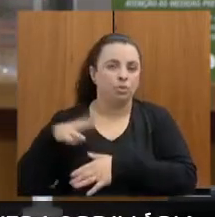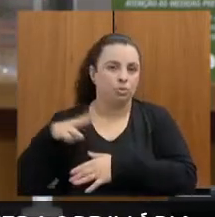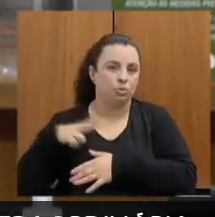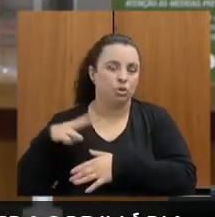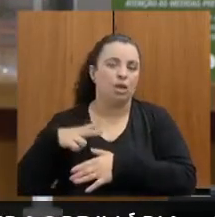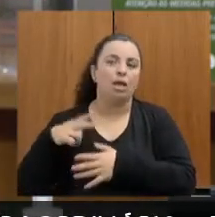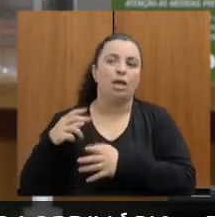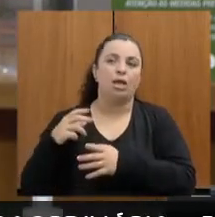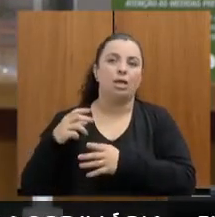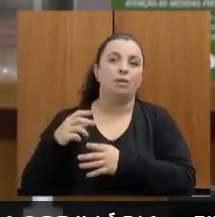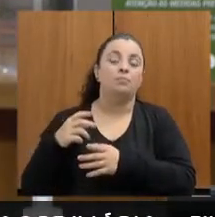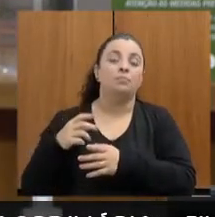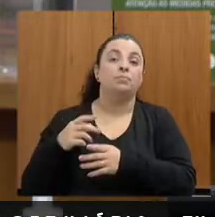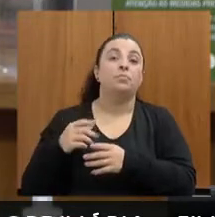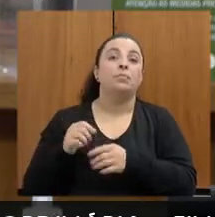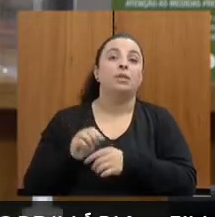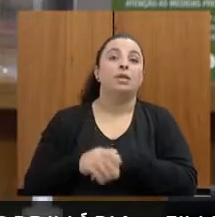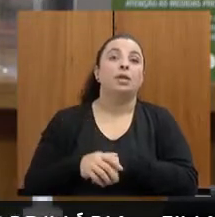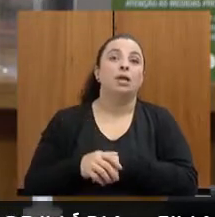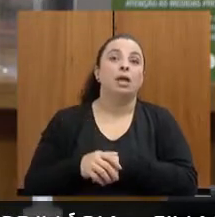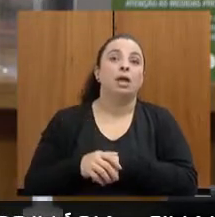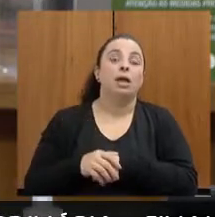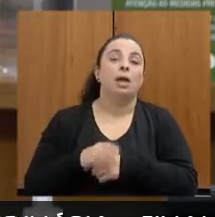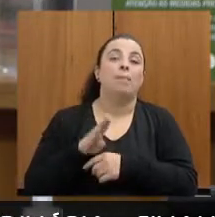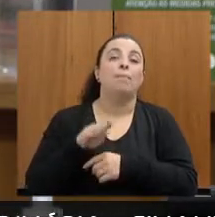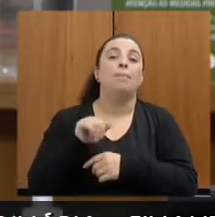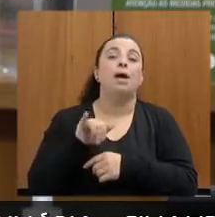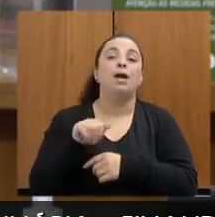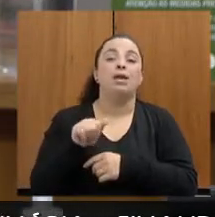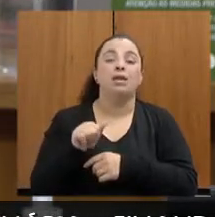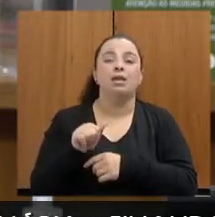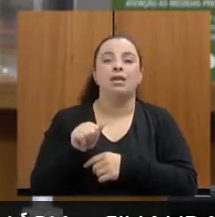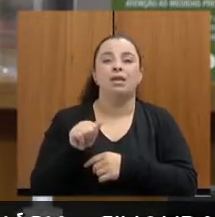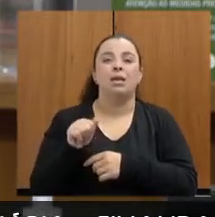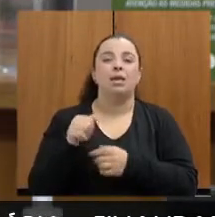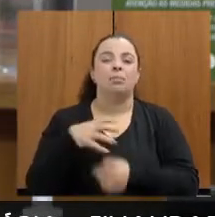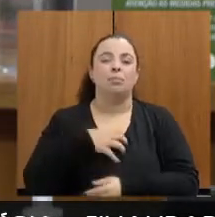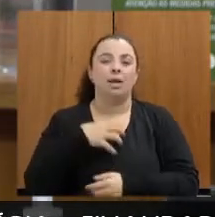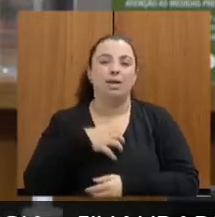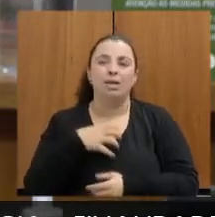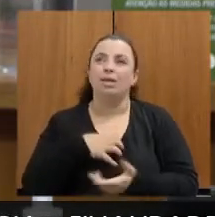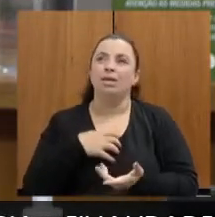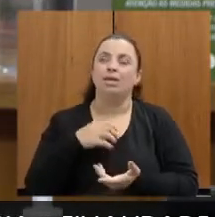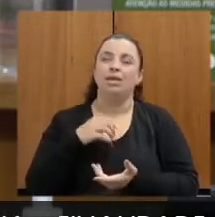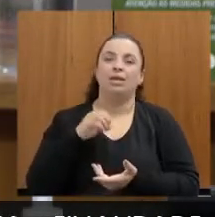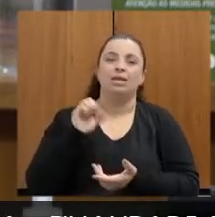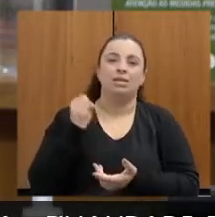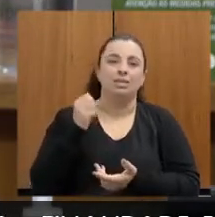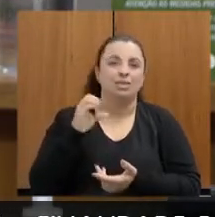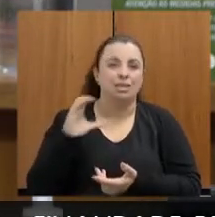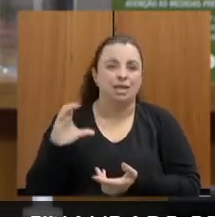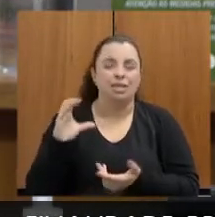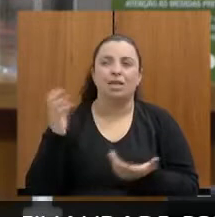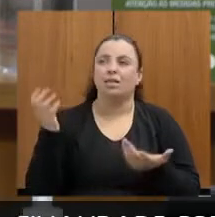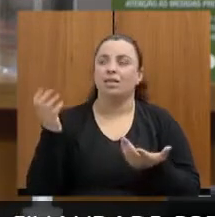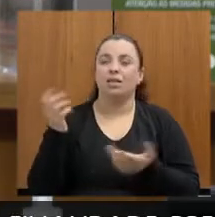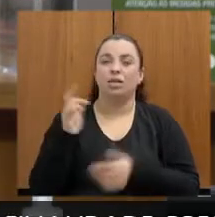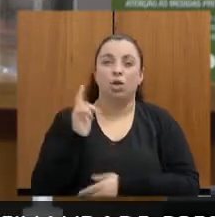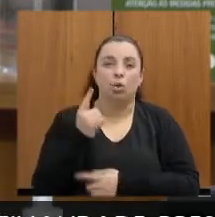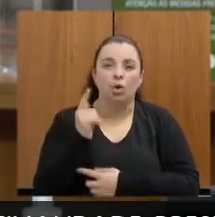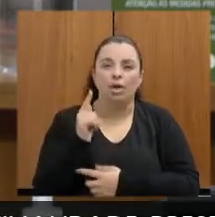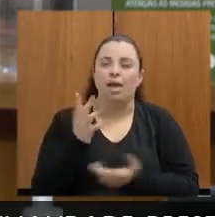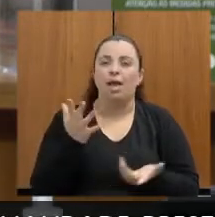sucesso também de em Santa Catarina Goiás e temos maus exemplos também como Rio de Janeiro